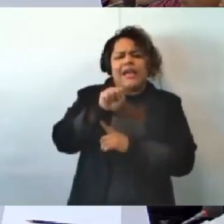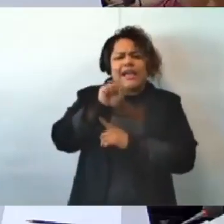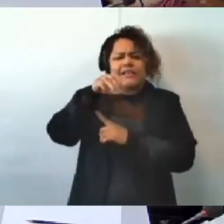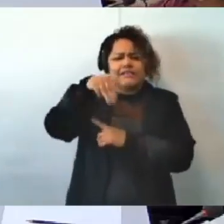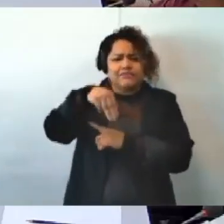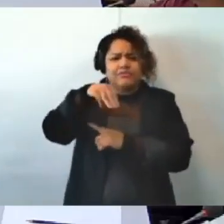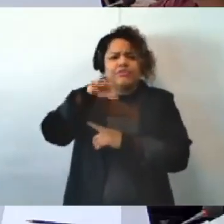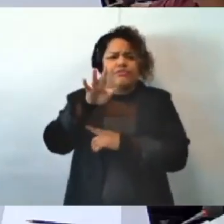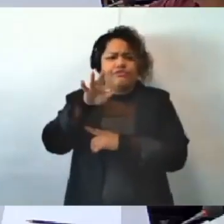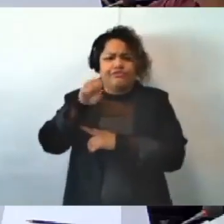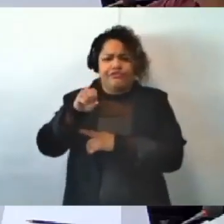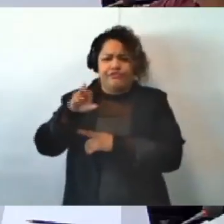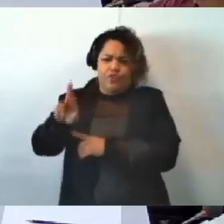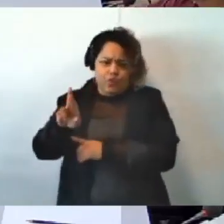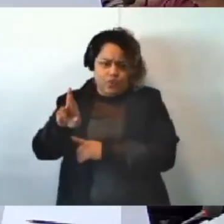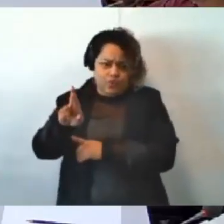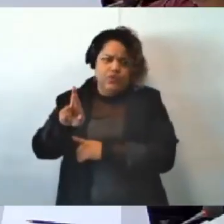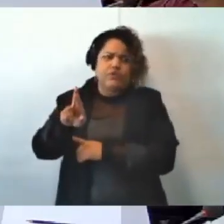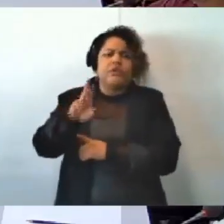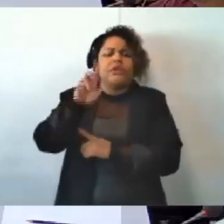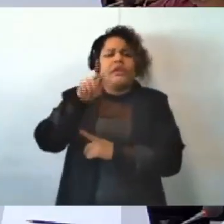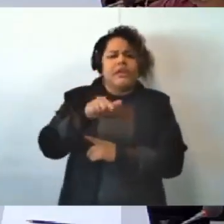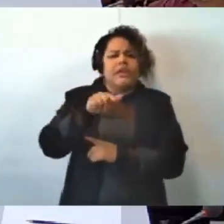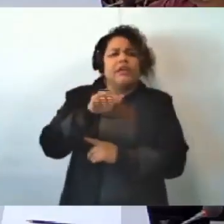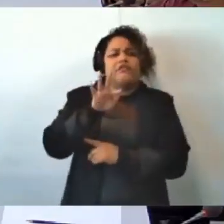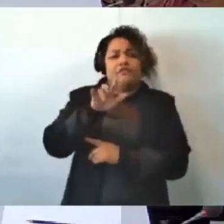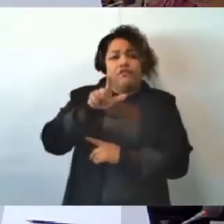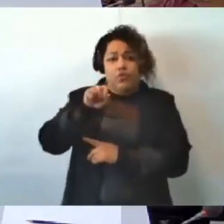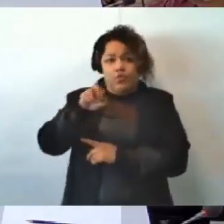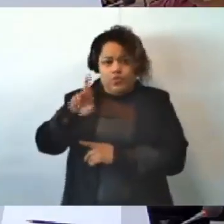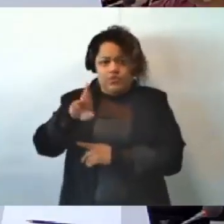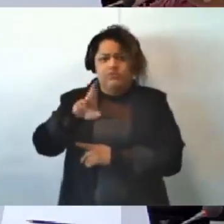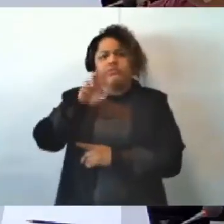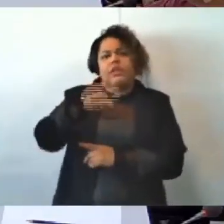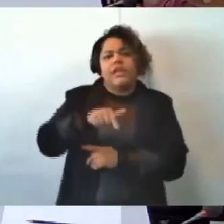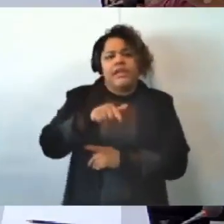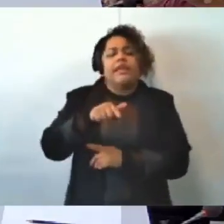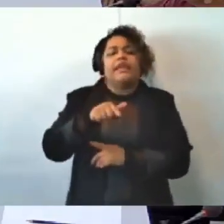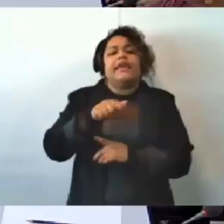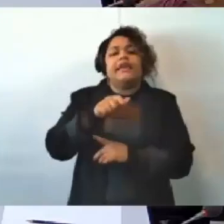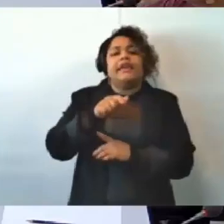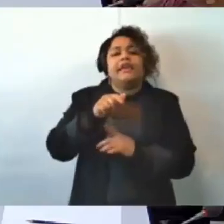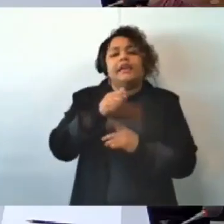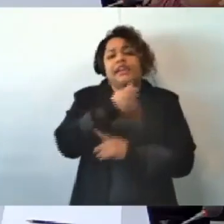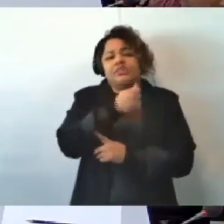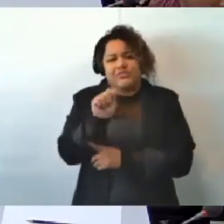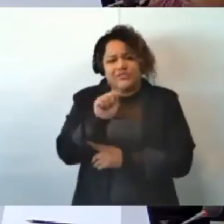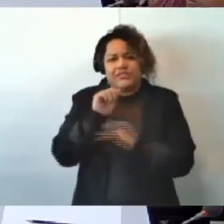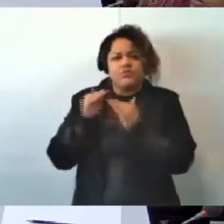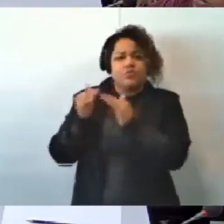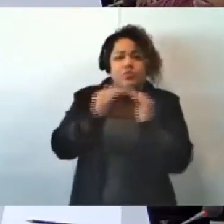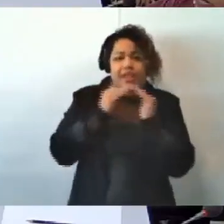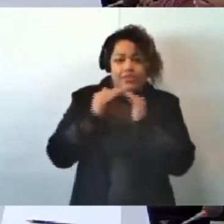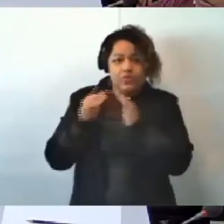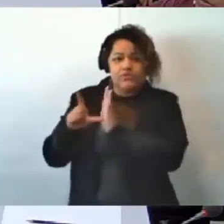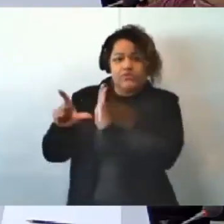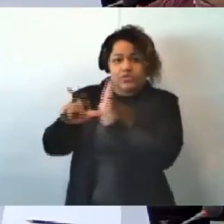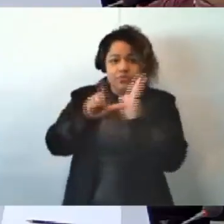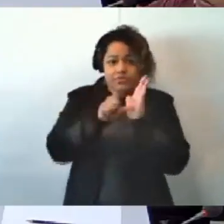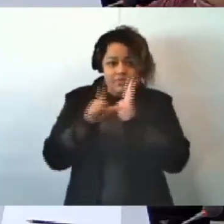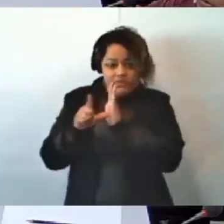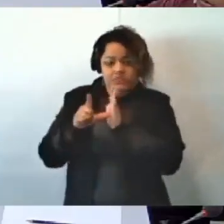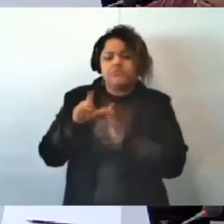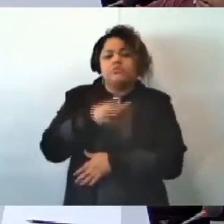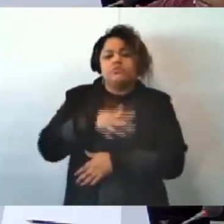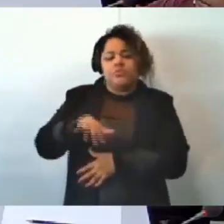que é? Asmiflor, né? Associação dos Moradores e Comerciantes do Bairro Floresta. Morador do Bairro Floresta há 51